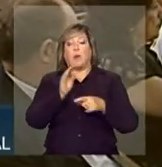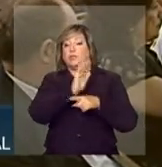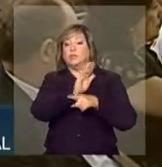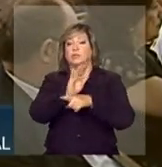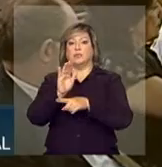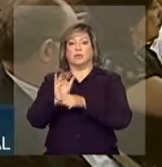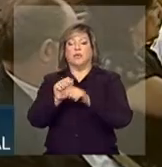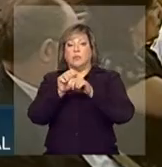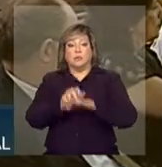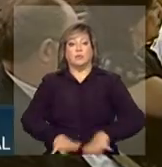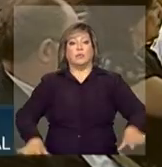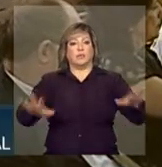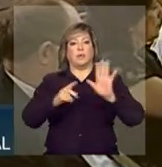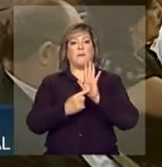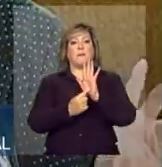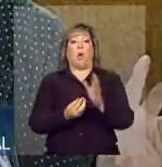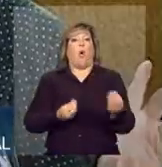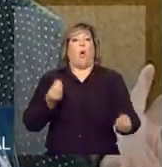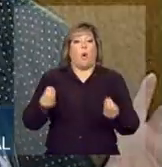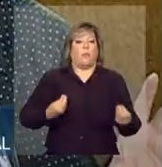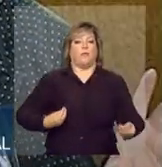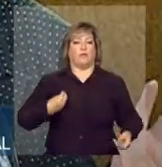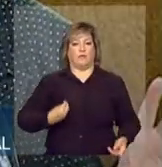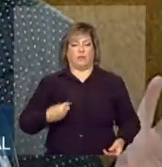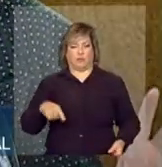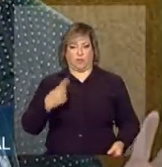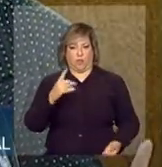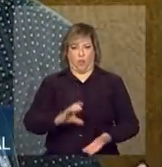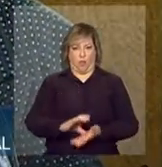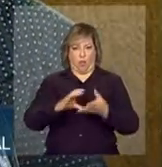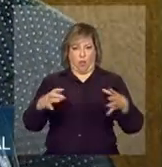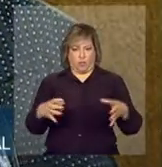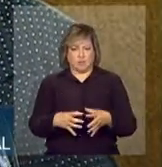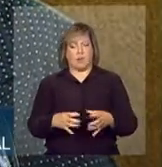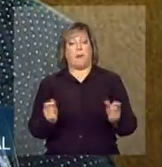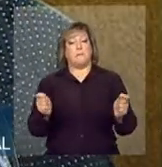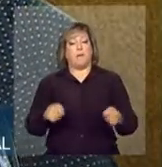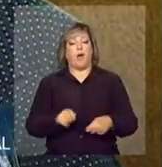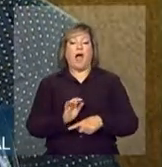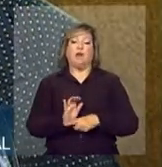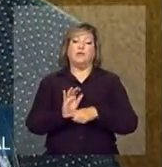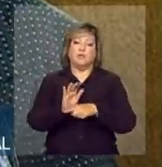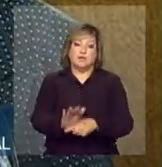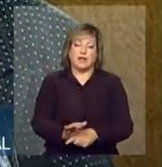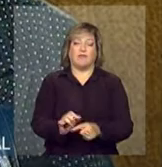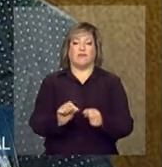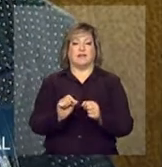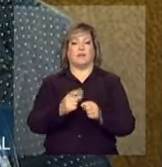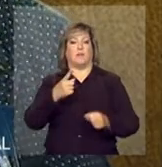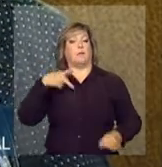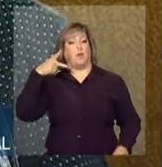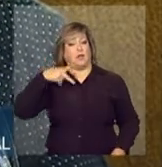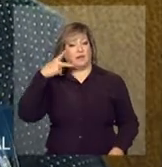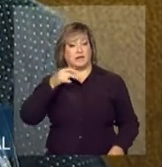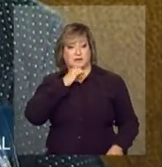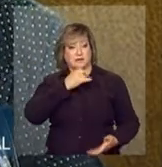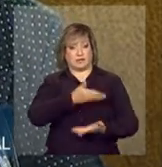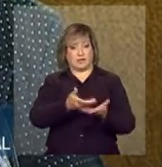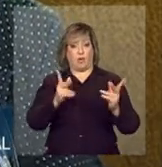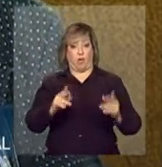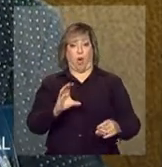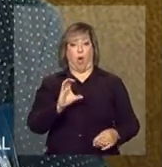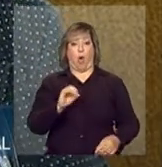gente possa mostrar como o funcionamento de um conselho pode auxiliar na construção de uma política. É exemplo do que é o nosso